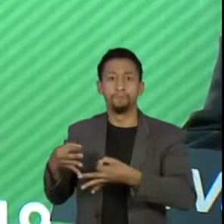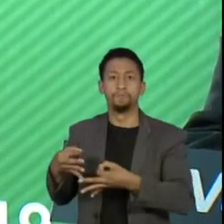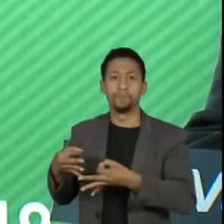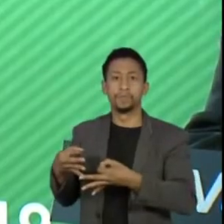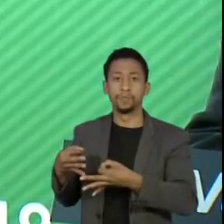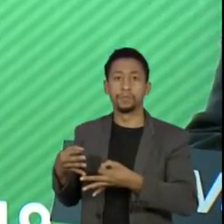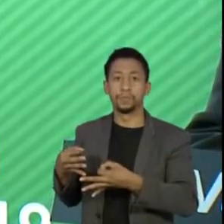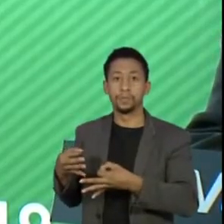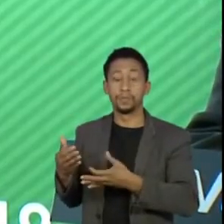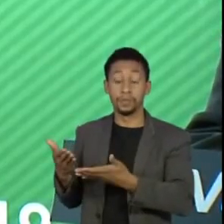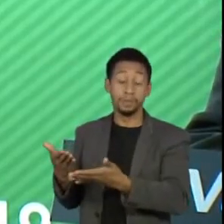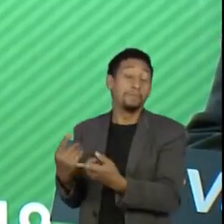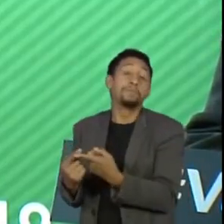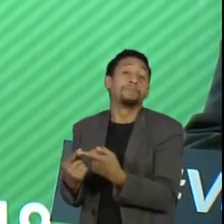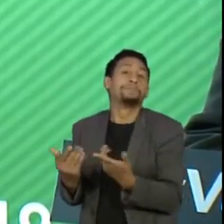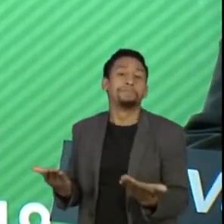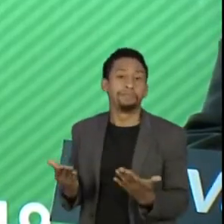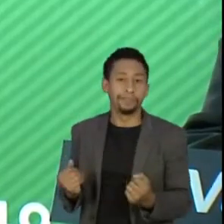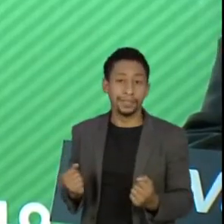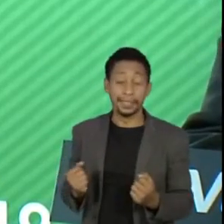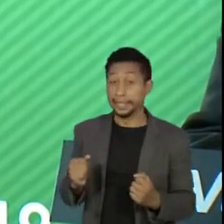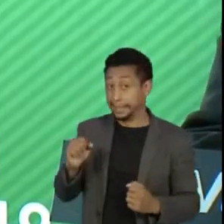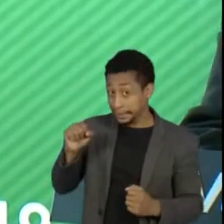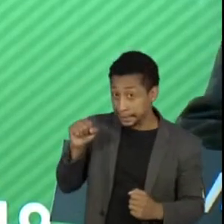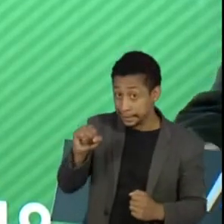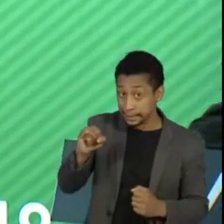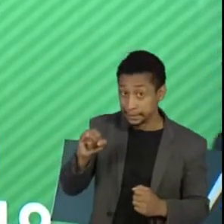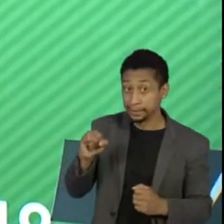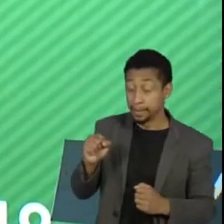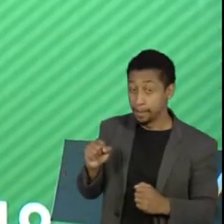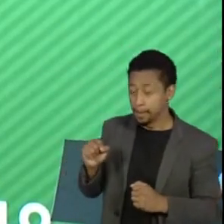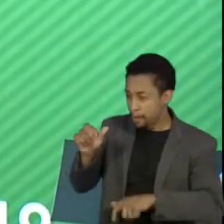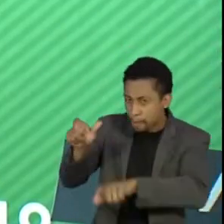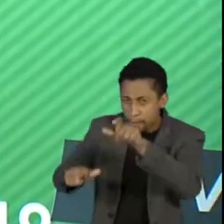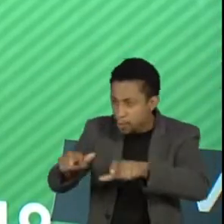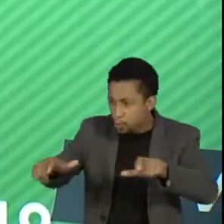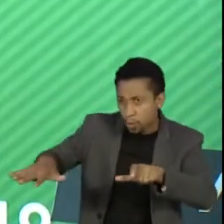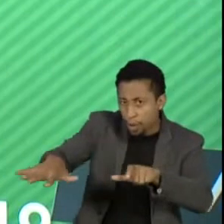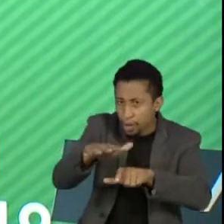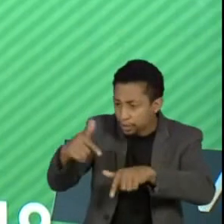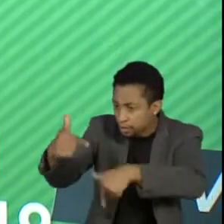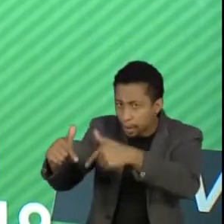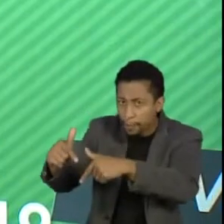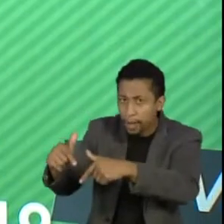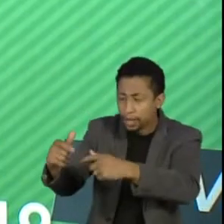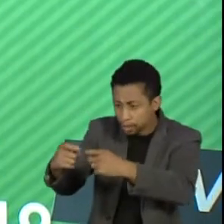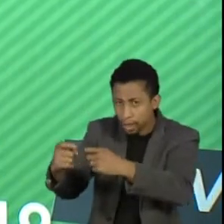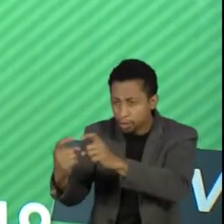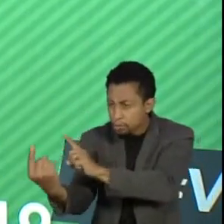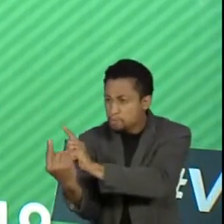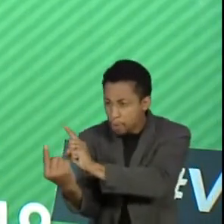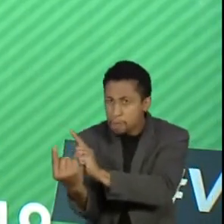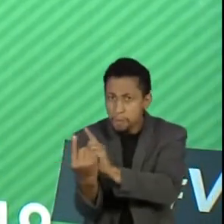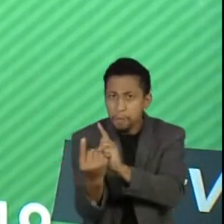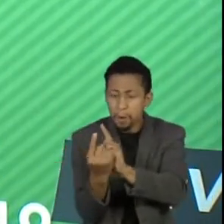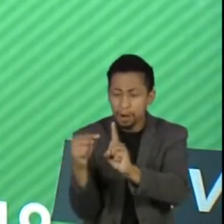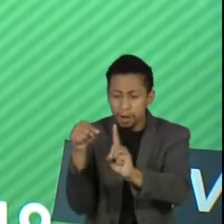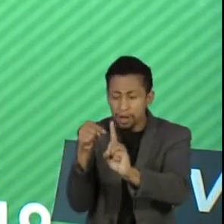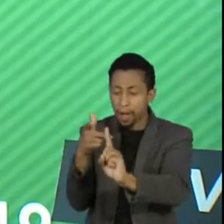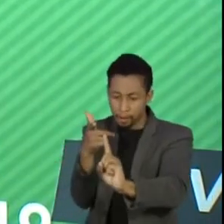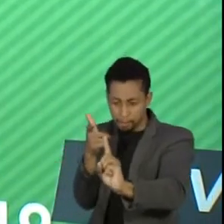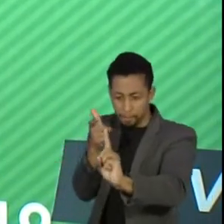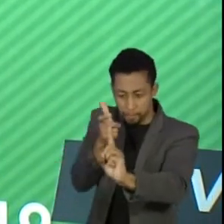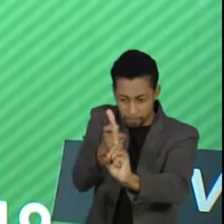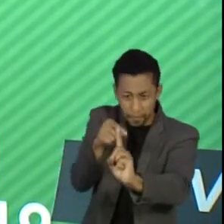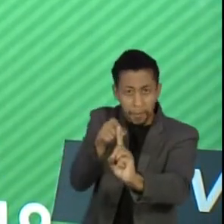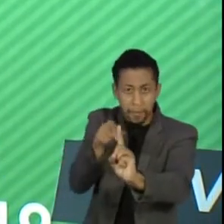esta vacina. Por quê? Porque se a vacina resistia esse teste, ia se comportar infinitamente melhor em